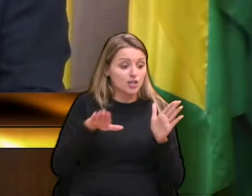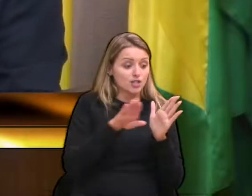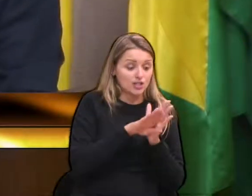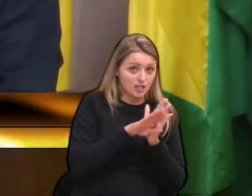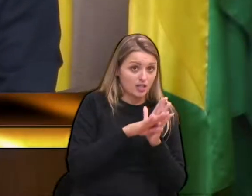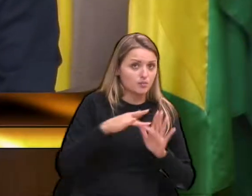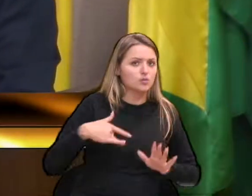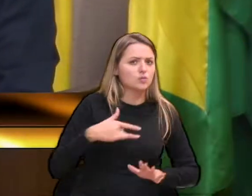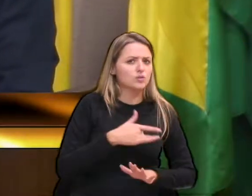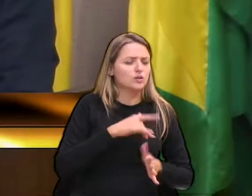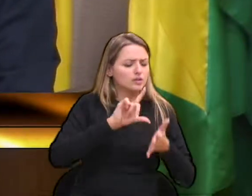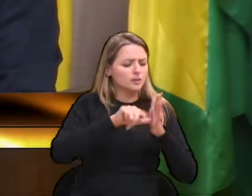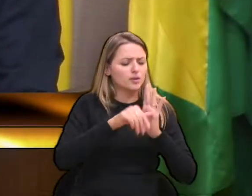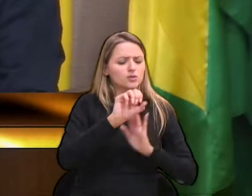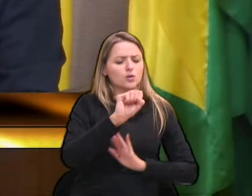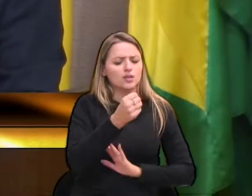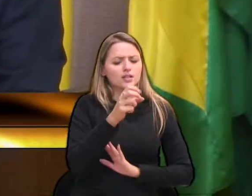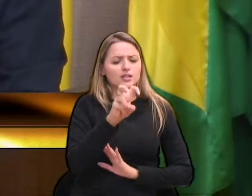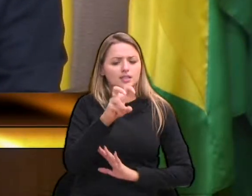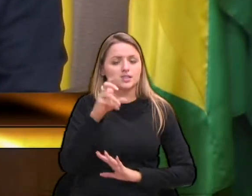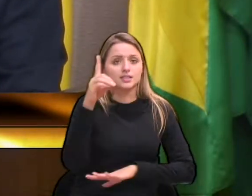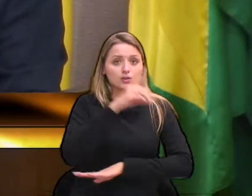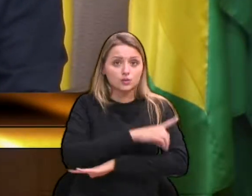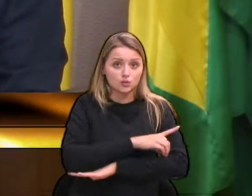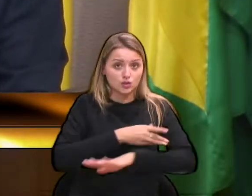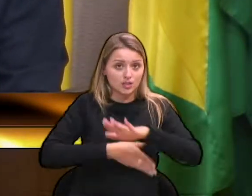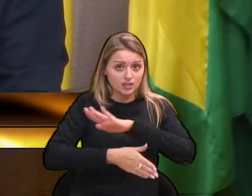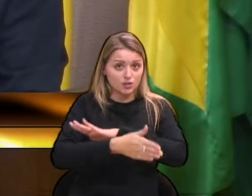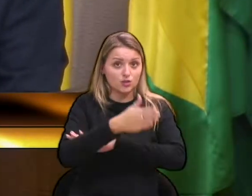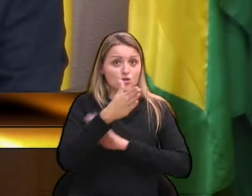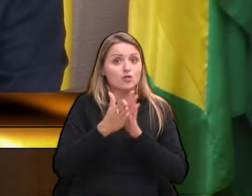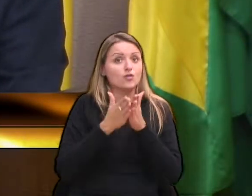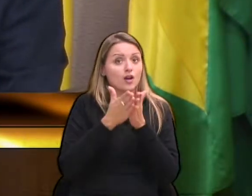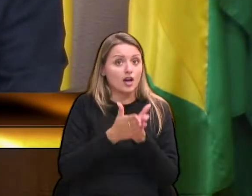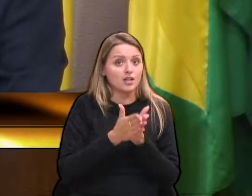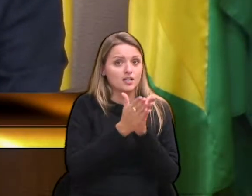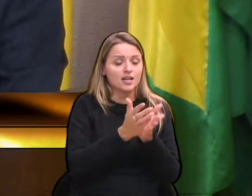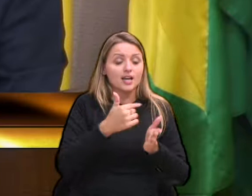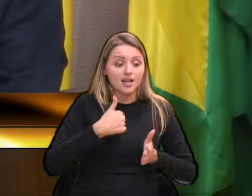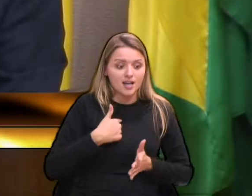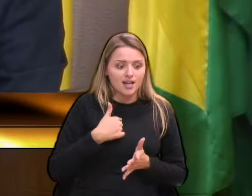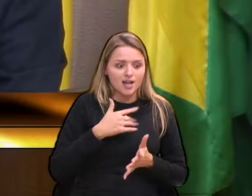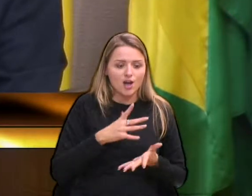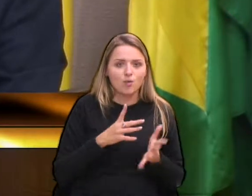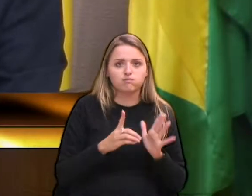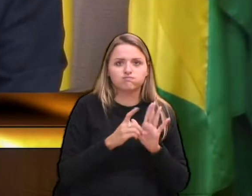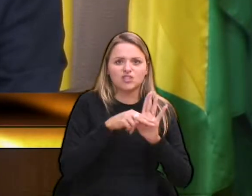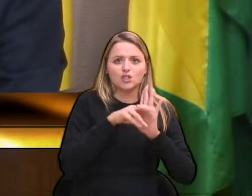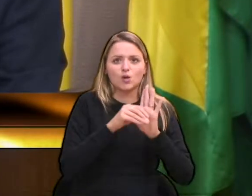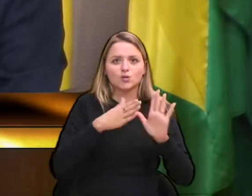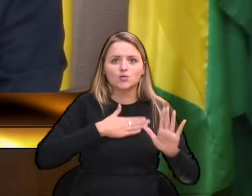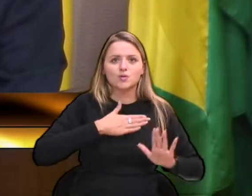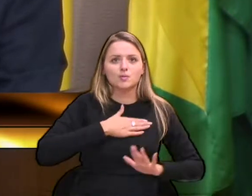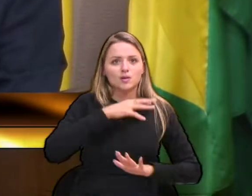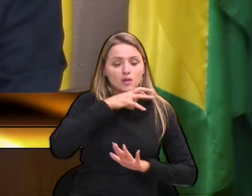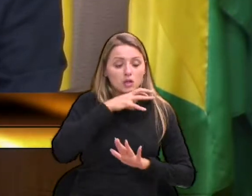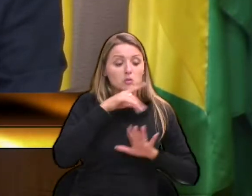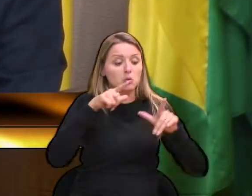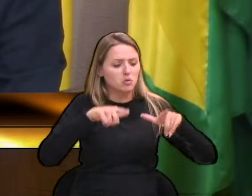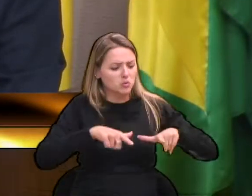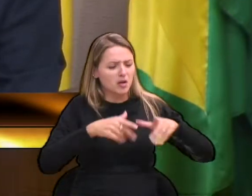após 85 dias de viagem. Estou de posse de minha colônia. A posição dela é